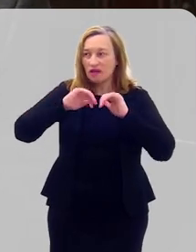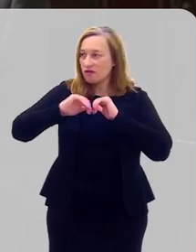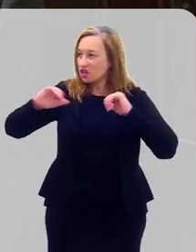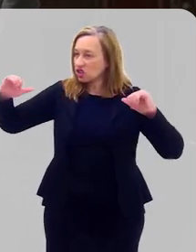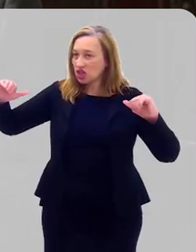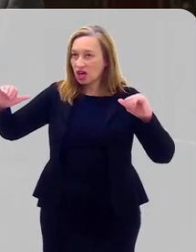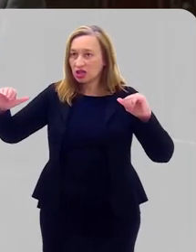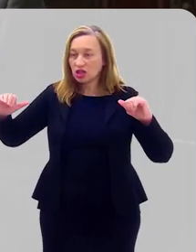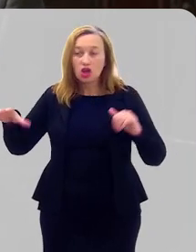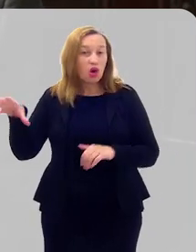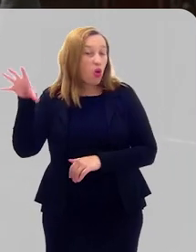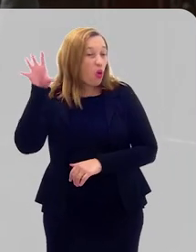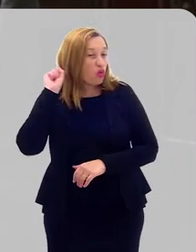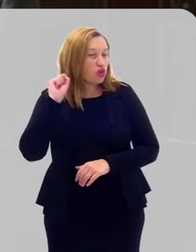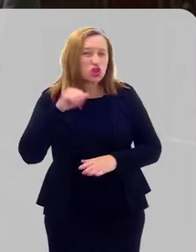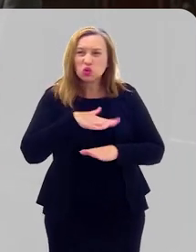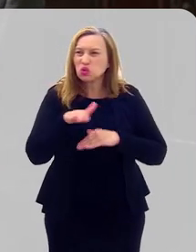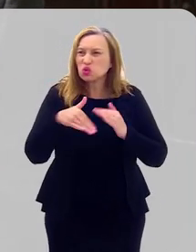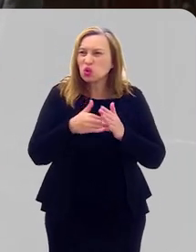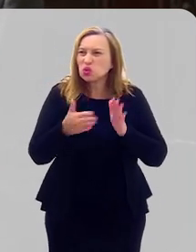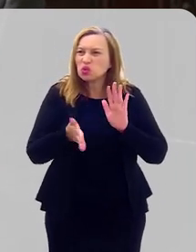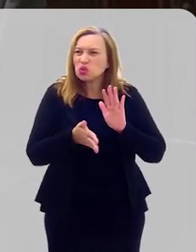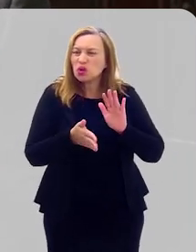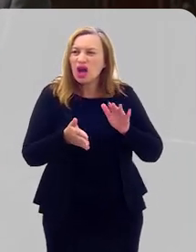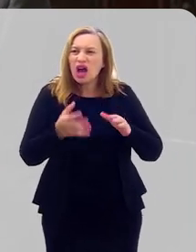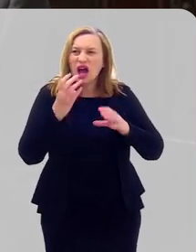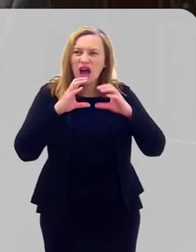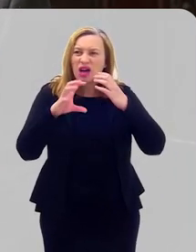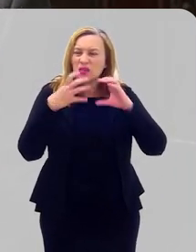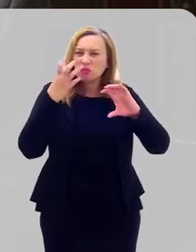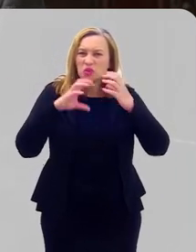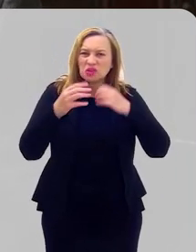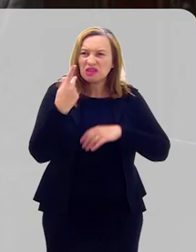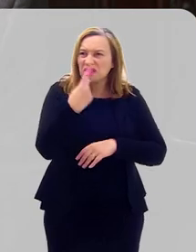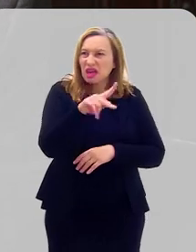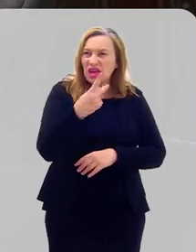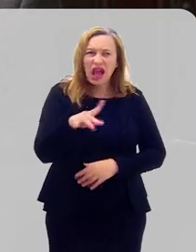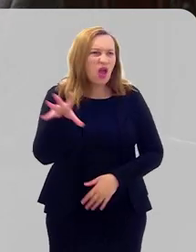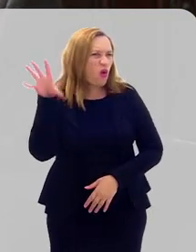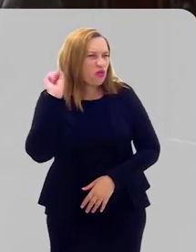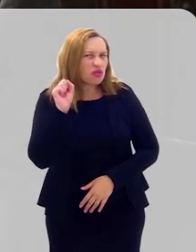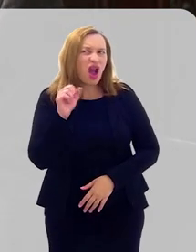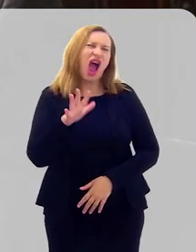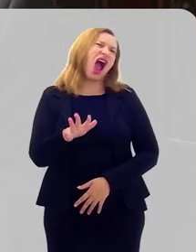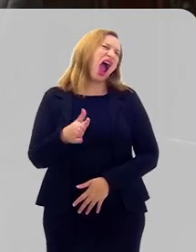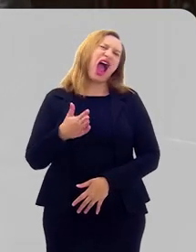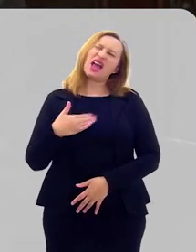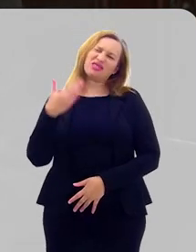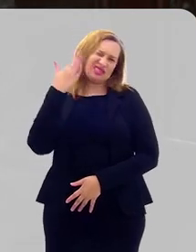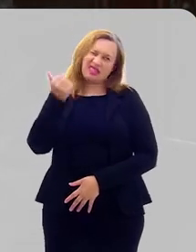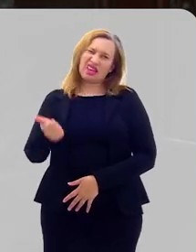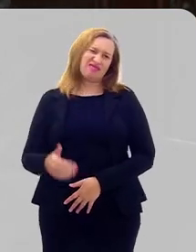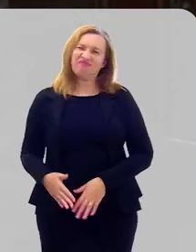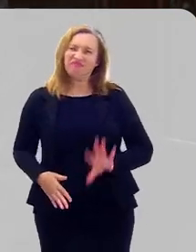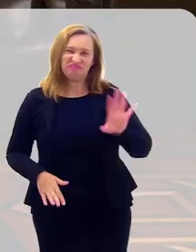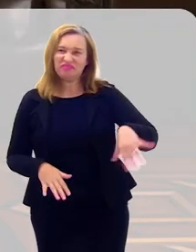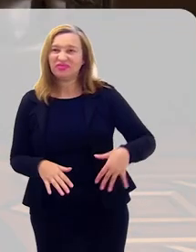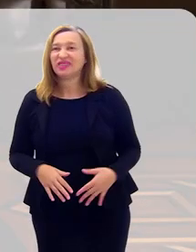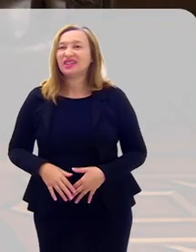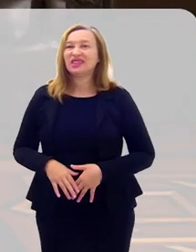boy. Exato. Escutei o repertório deles todos. E já sabia tudo. Que era tudo. Só bossa nova. Eu falei, ih, caí. Coisa